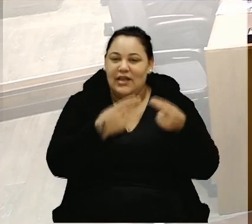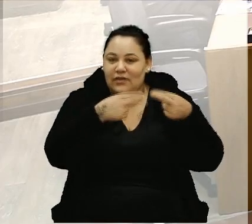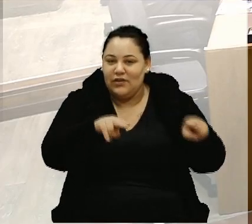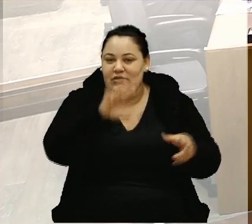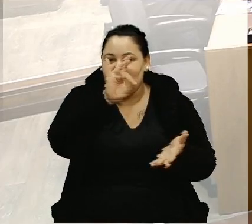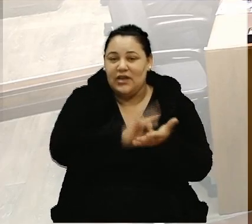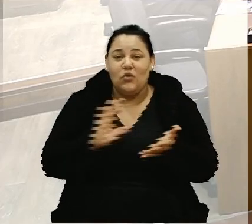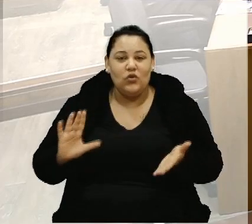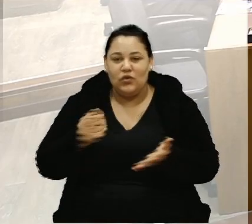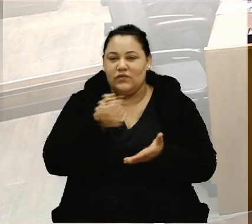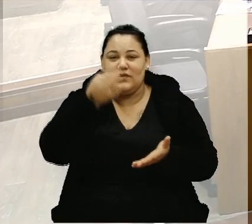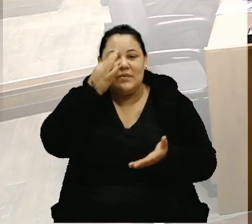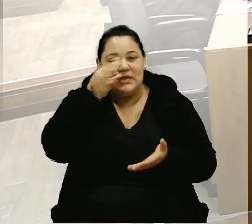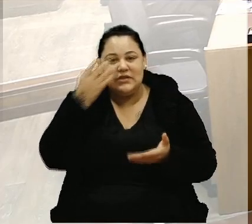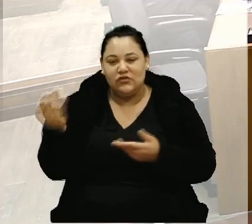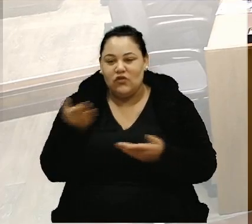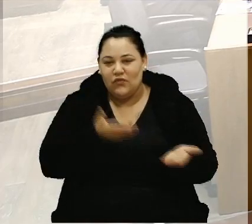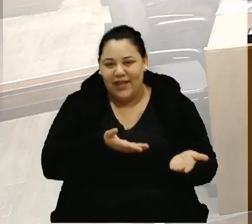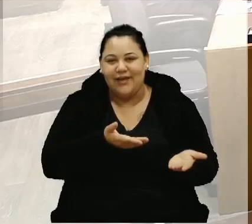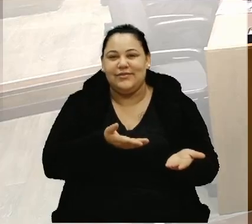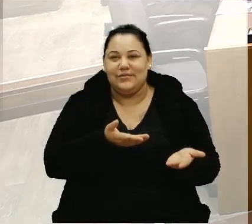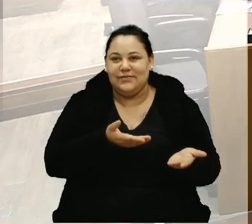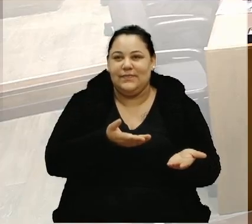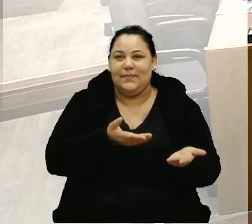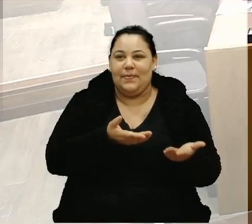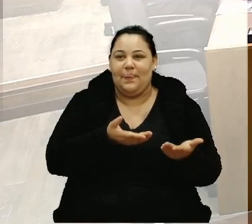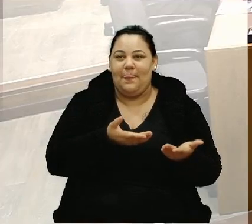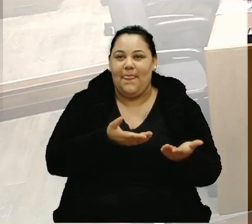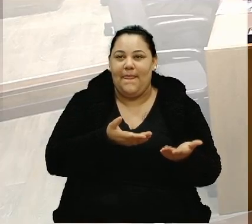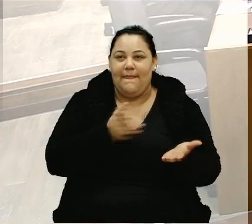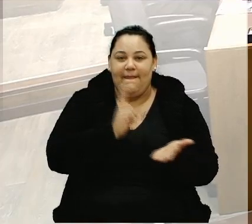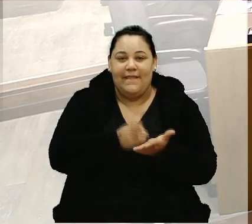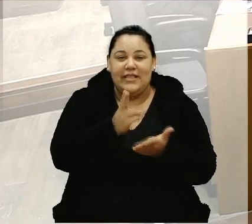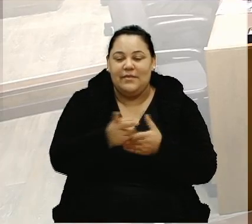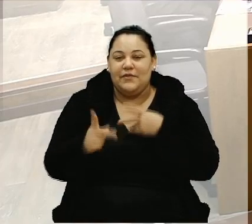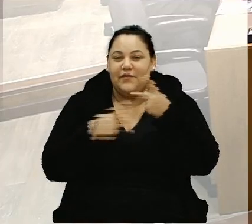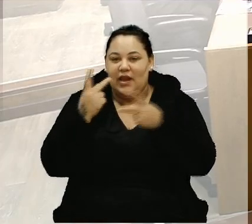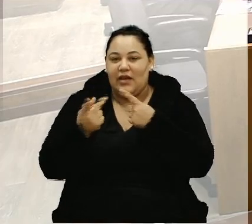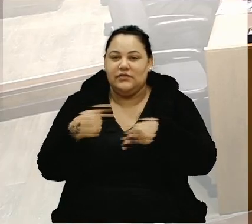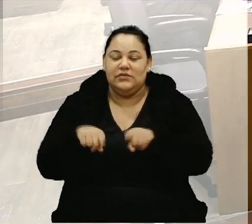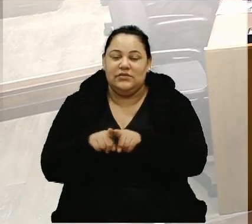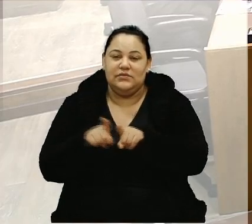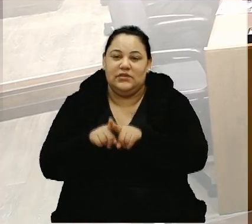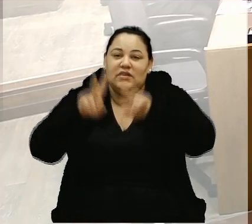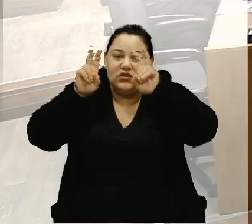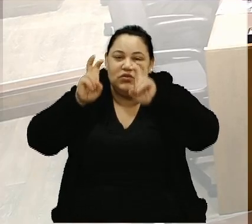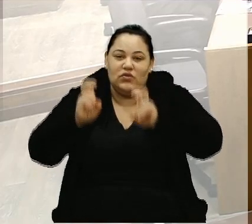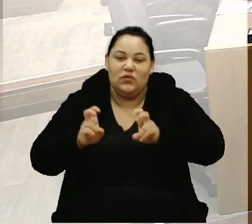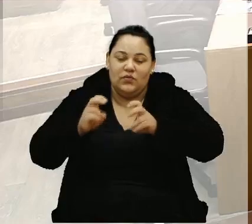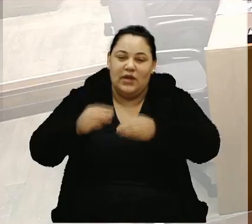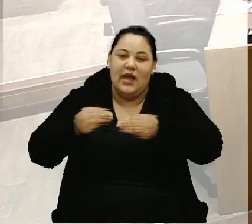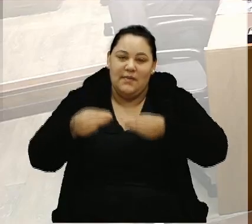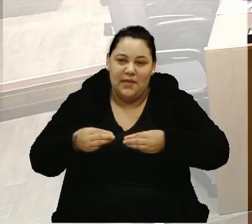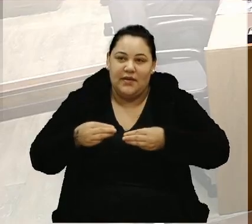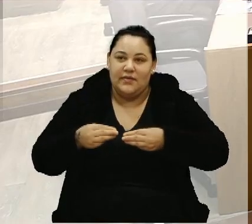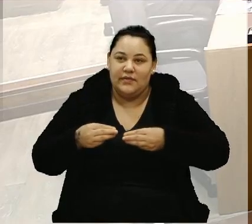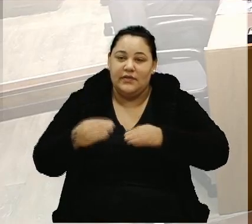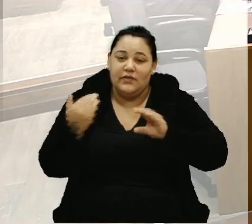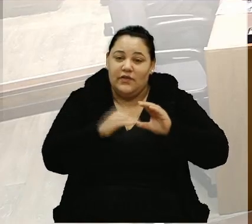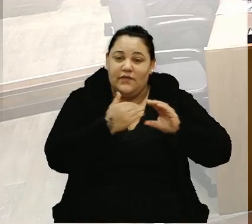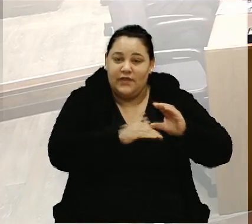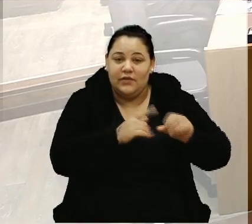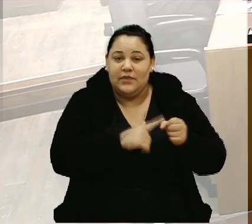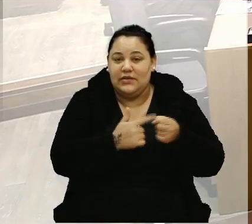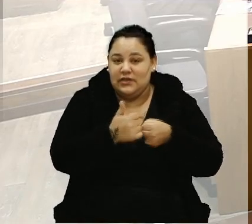aí convidados e, inclusive, sempre citados sobre as emendas que estão destinando para a cidade.